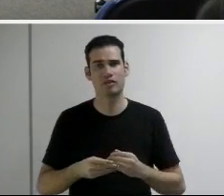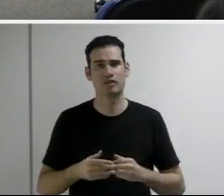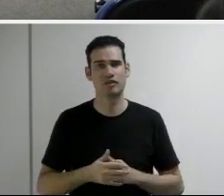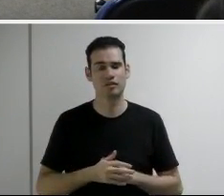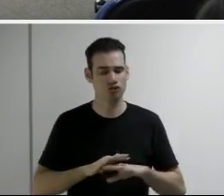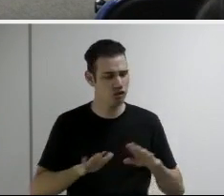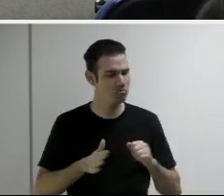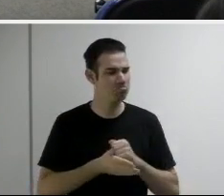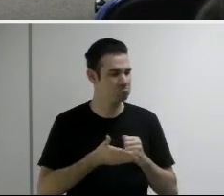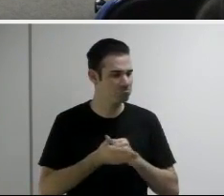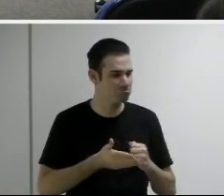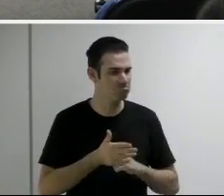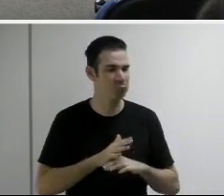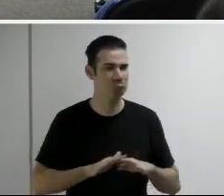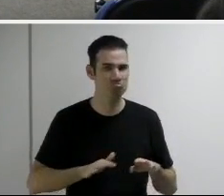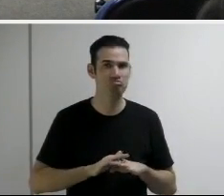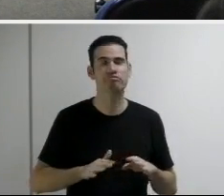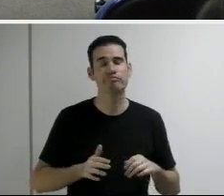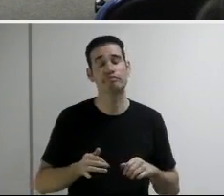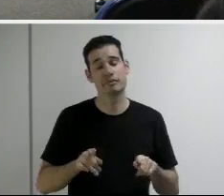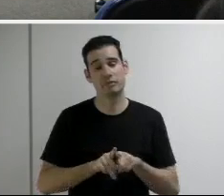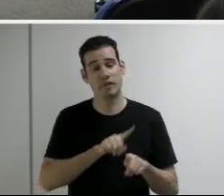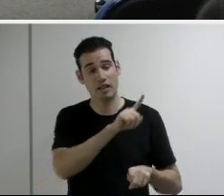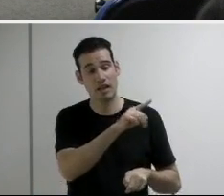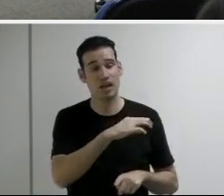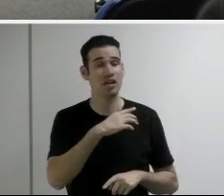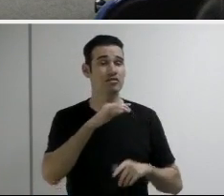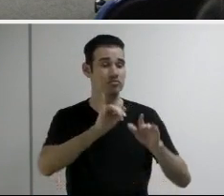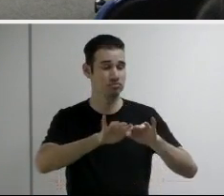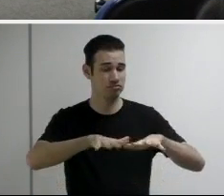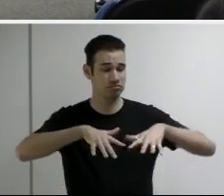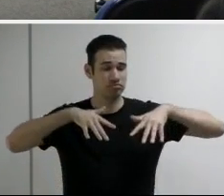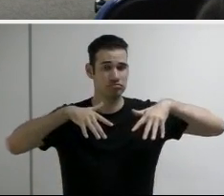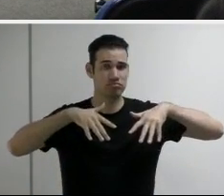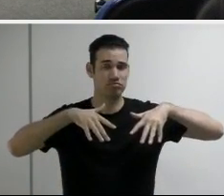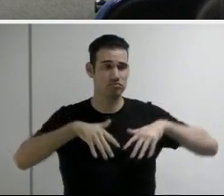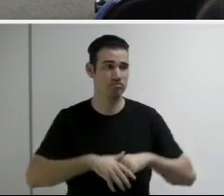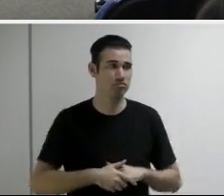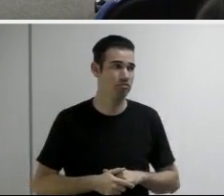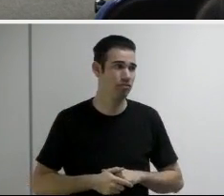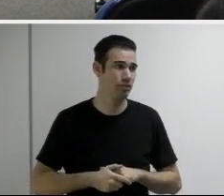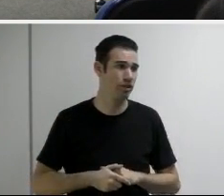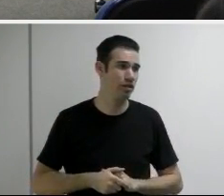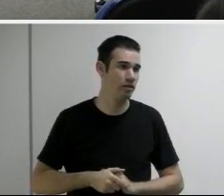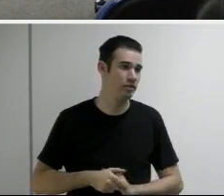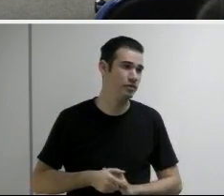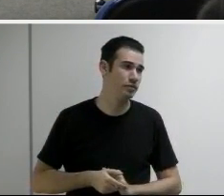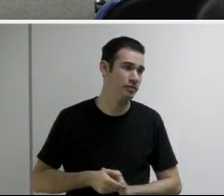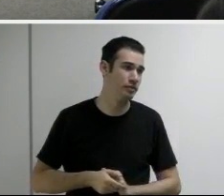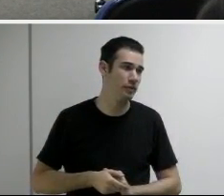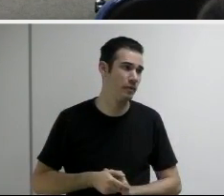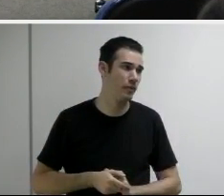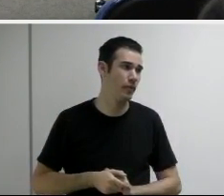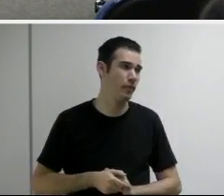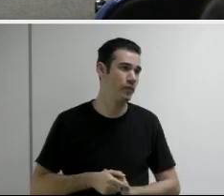Basicamente era isso, só lá no plenário foi, para quem gosta desses